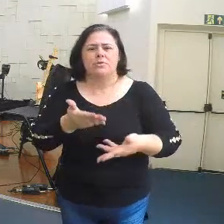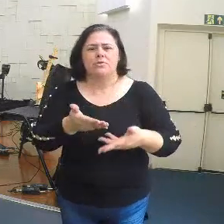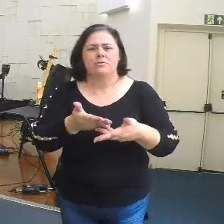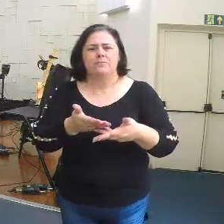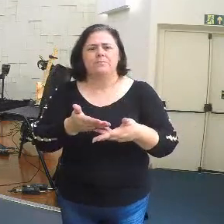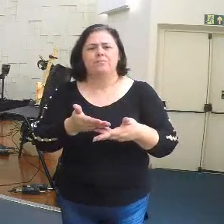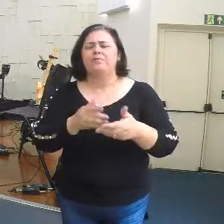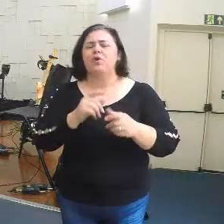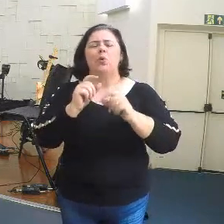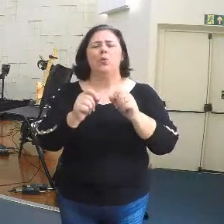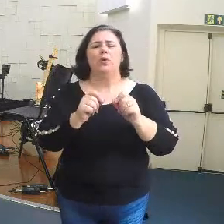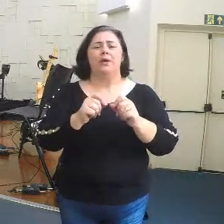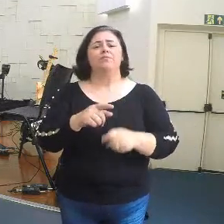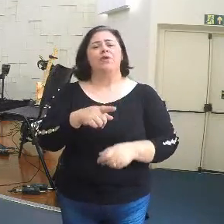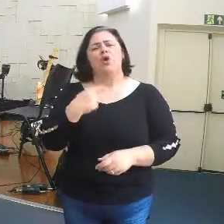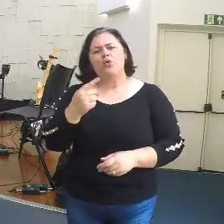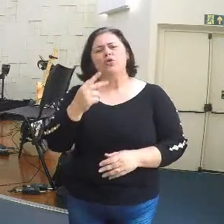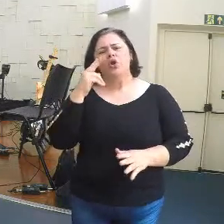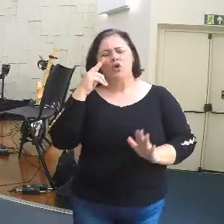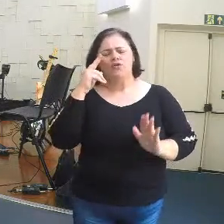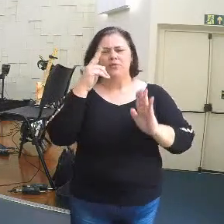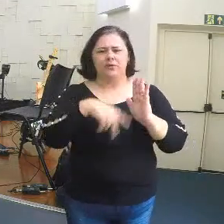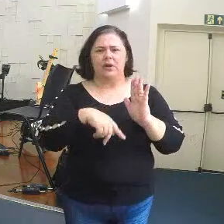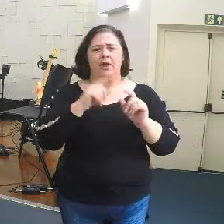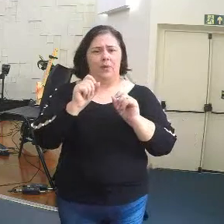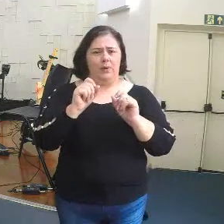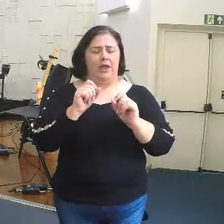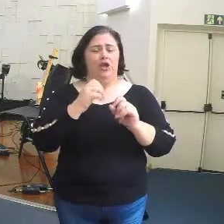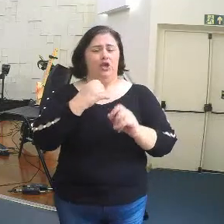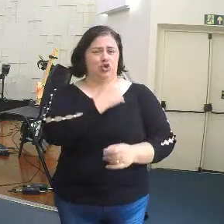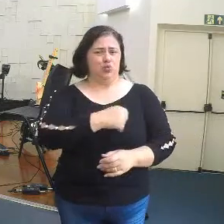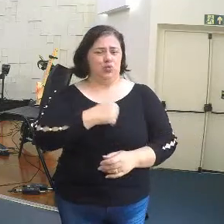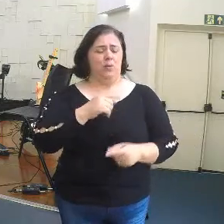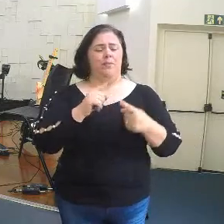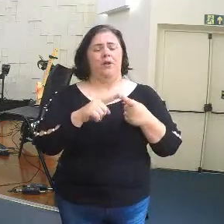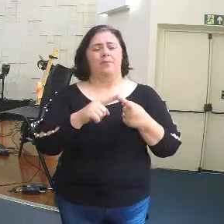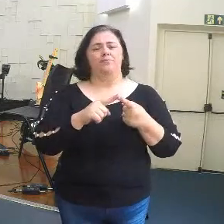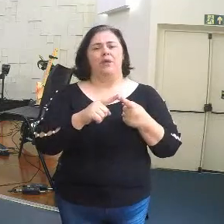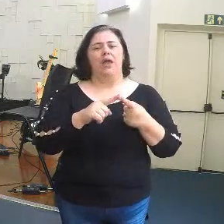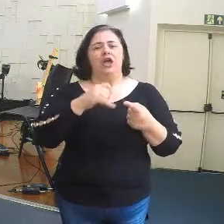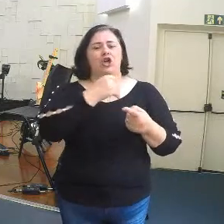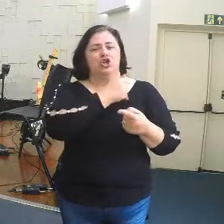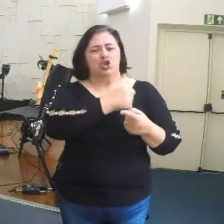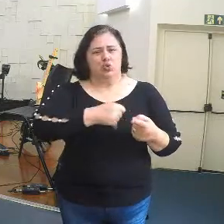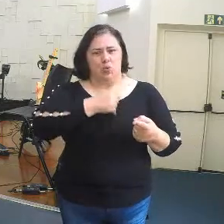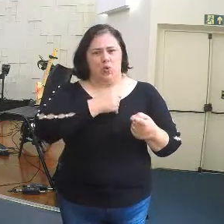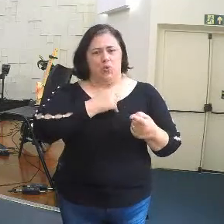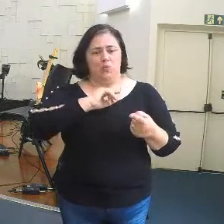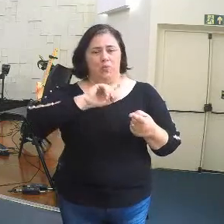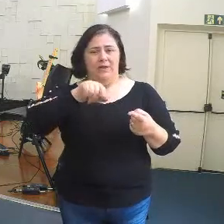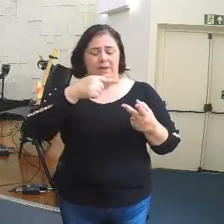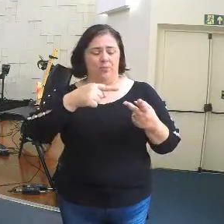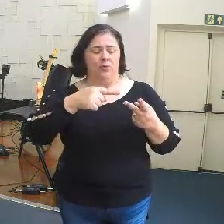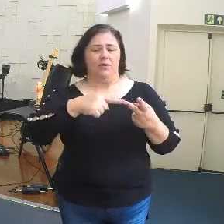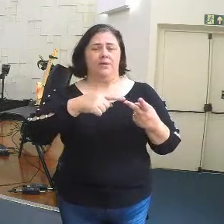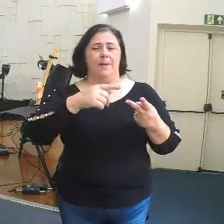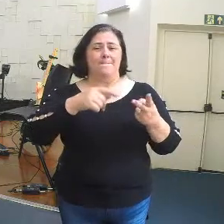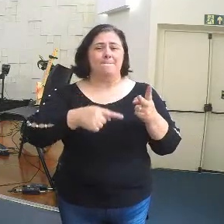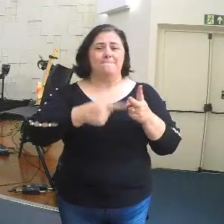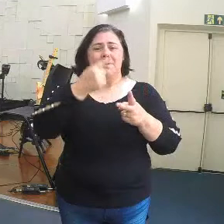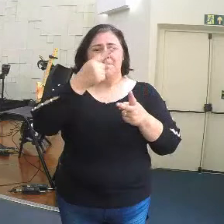esquema para ler a literatura joanina é assim: nós temos o Evangelho de João, nós temos a primeira e as outras